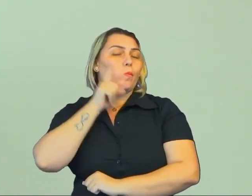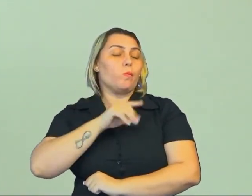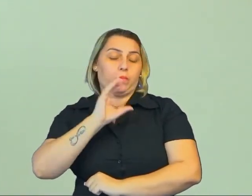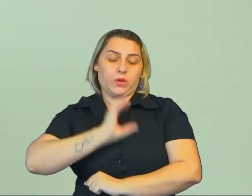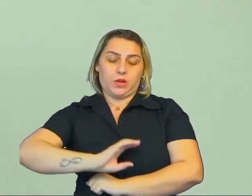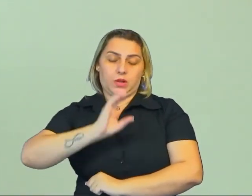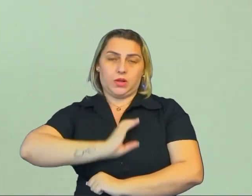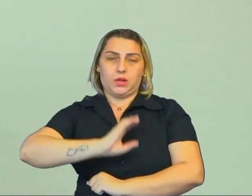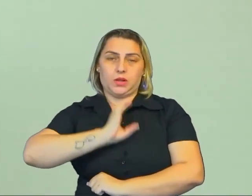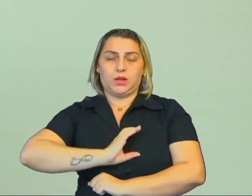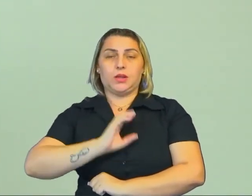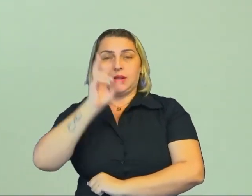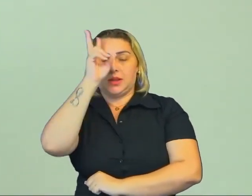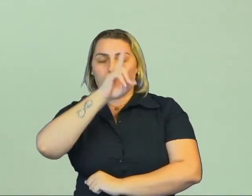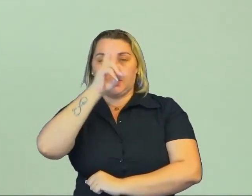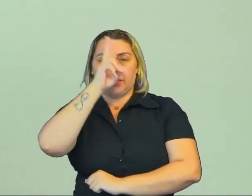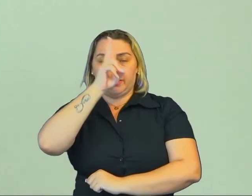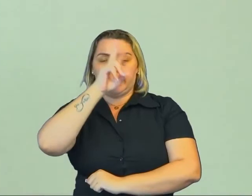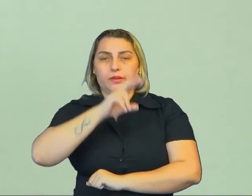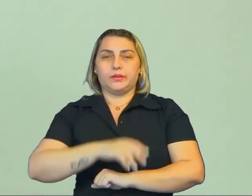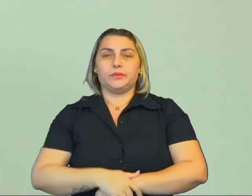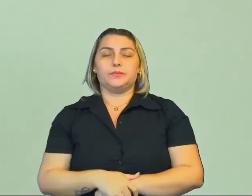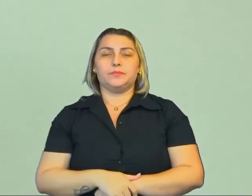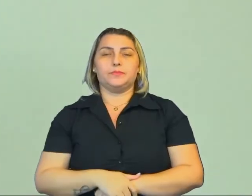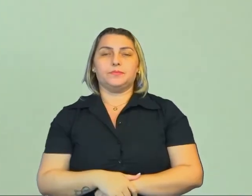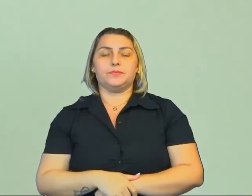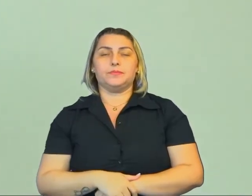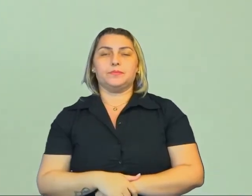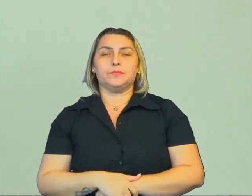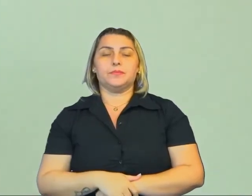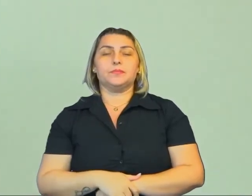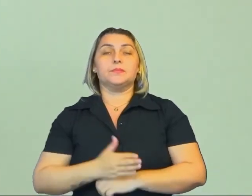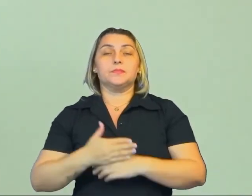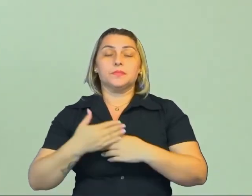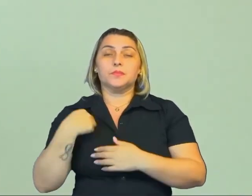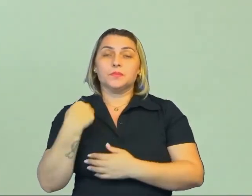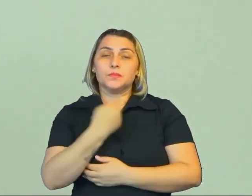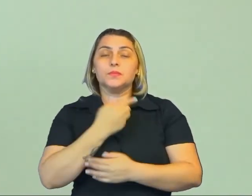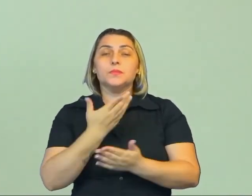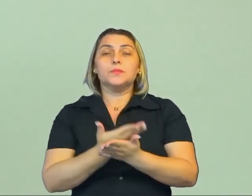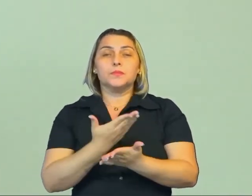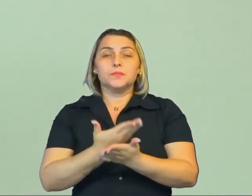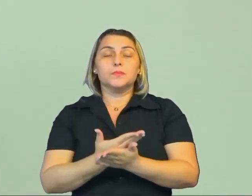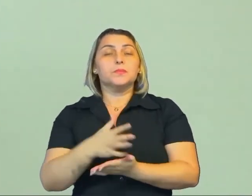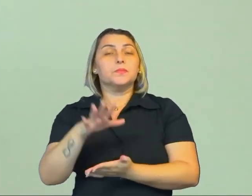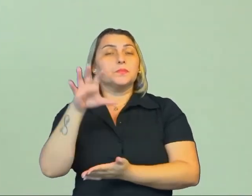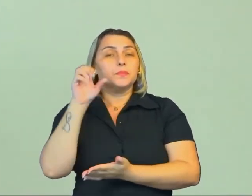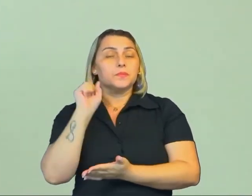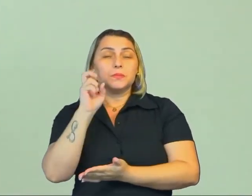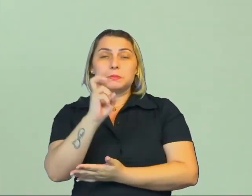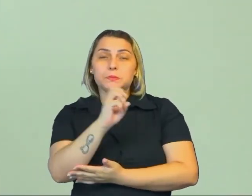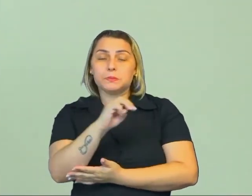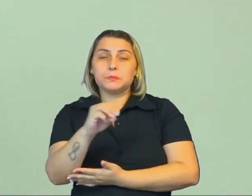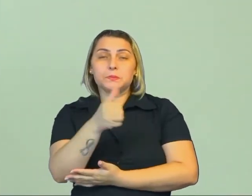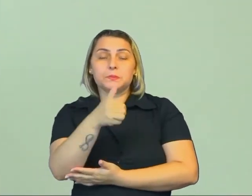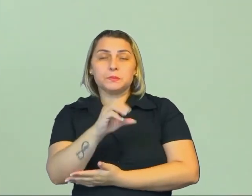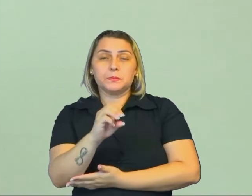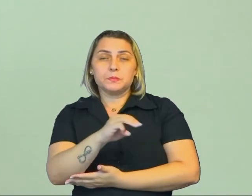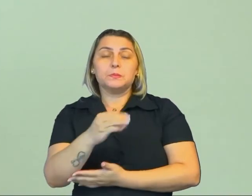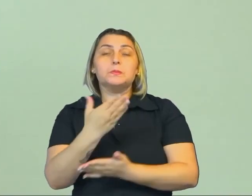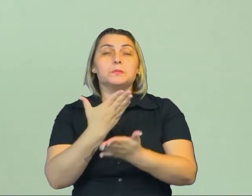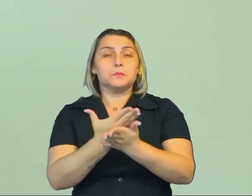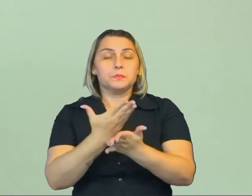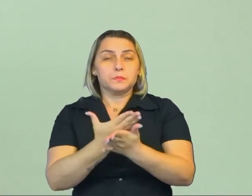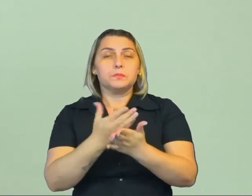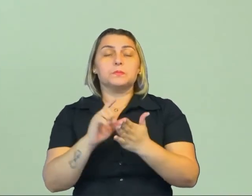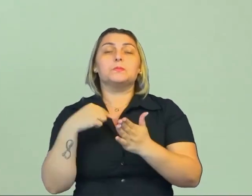e Canadá. Lembrando, gente, que ao partir do momento que nós estudamos, que nós ouvimos 5 minutos, 10 minutos de uma